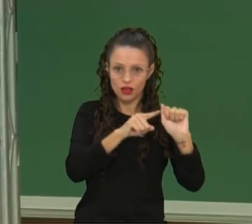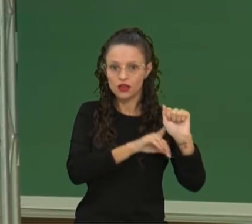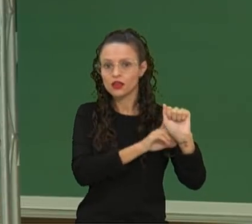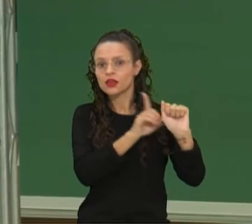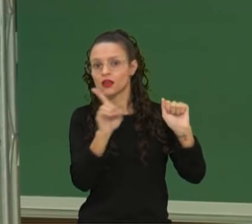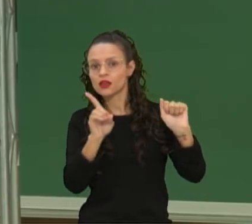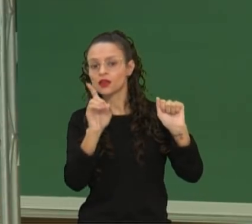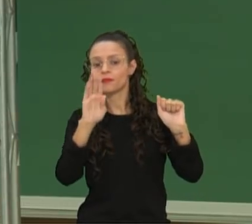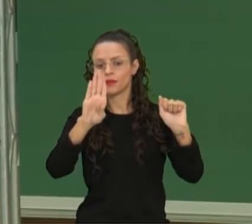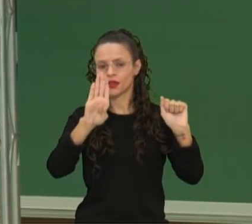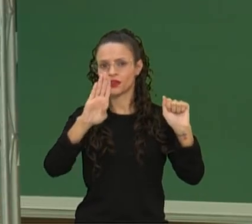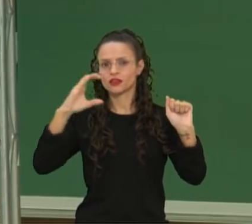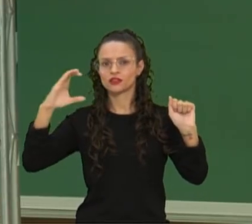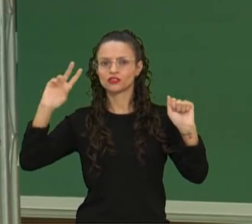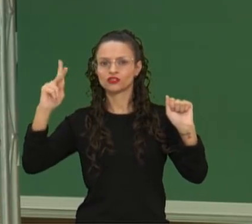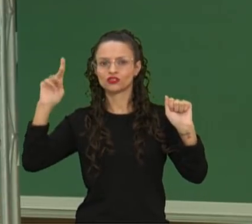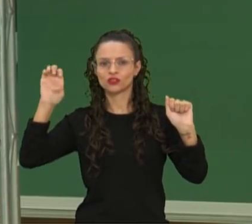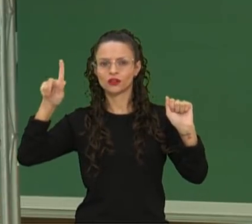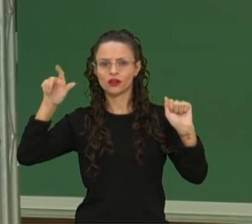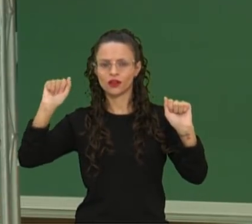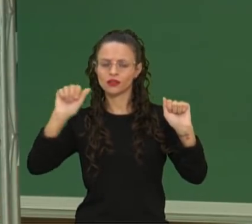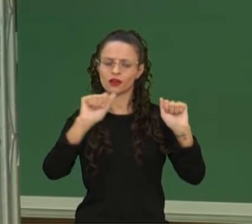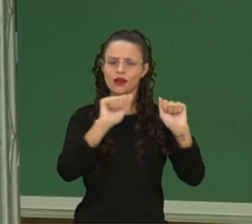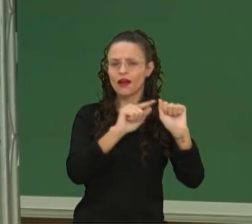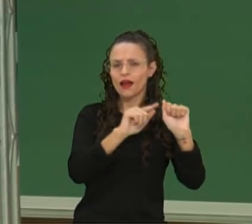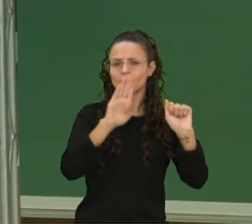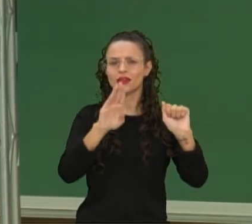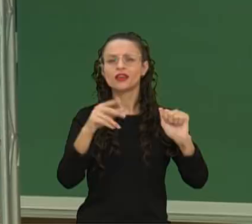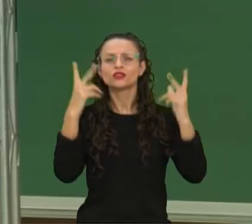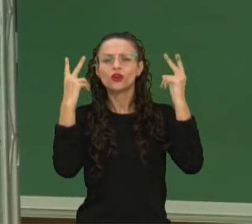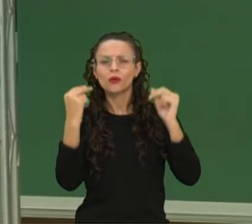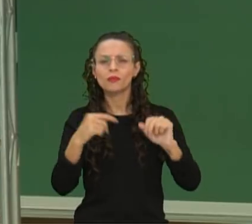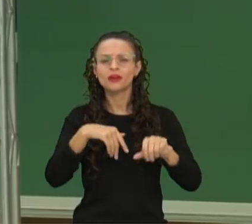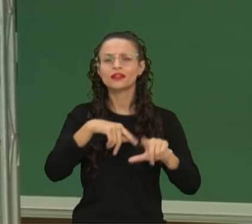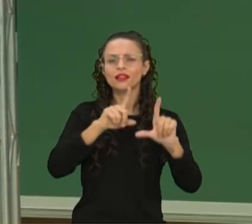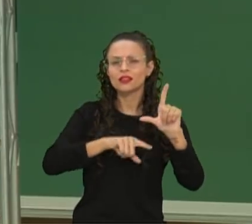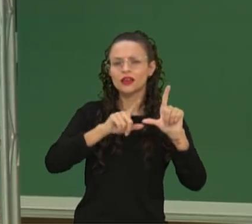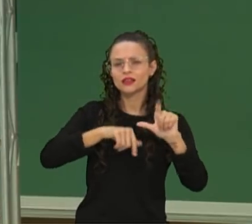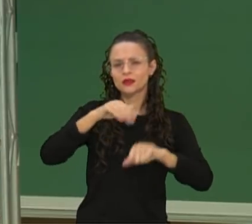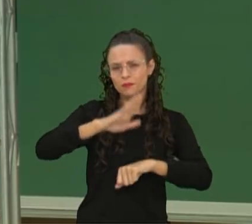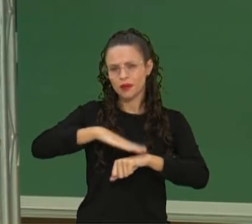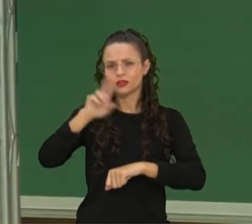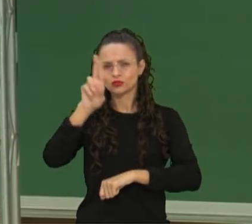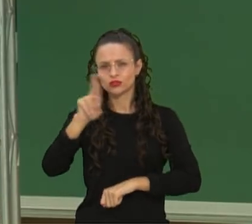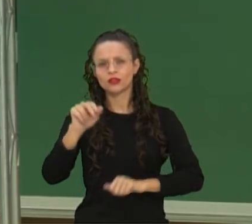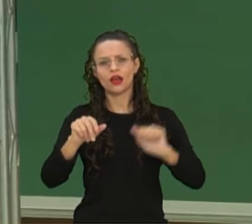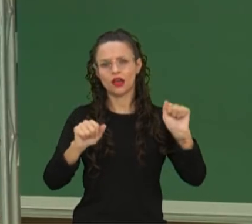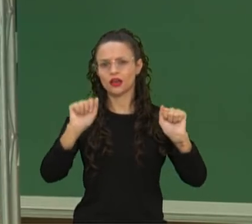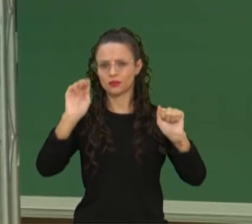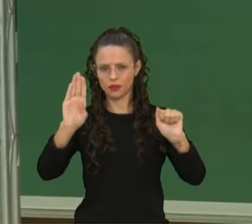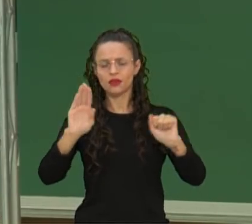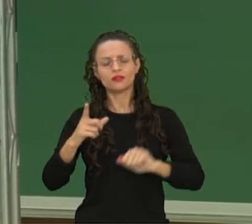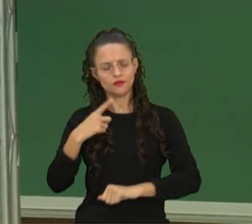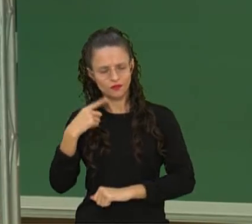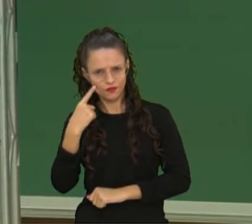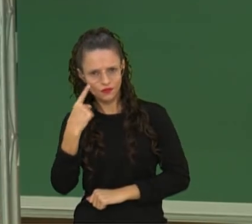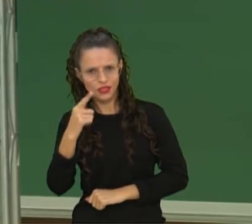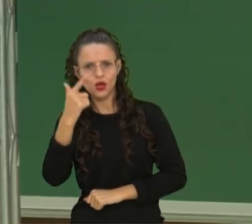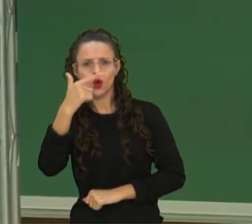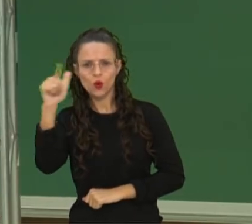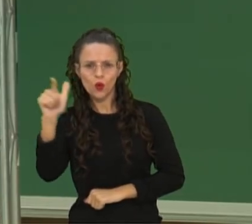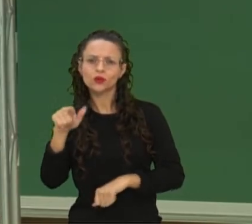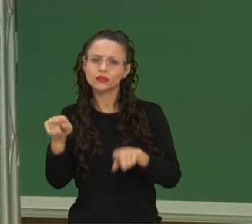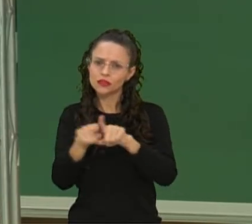o de chegada é o B. Normalmente são essas as letras que a gente utiliza aí, a gente vai ver que tem outras que a gente